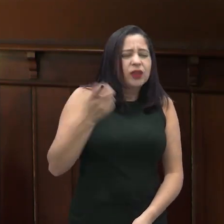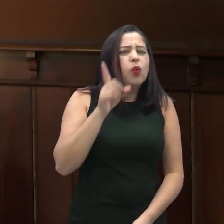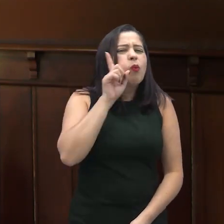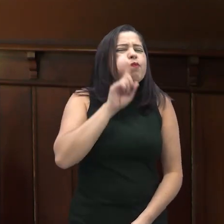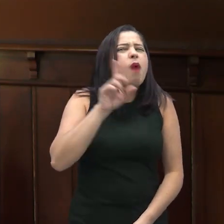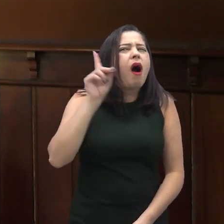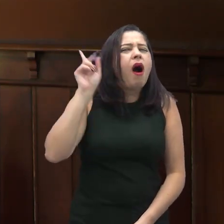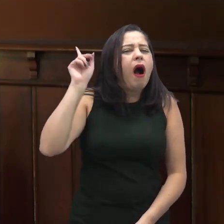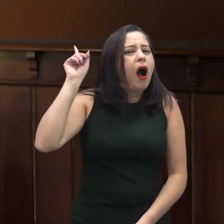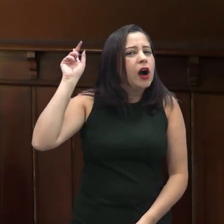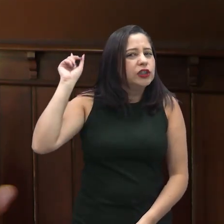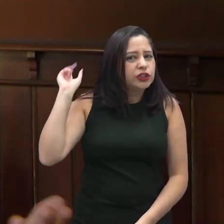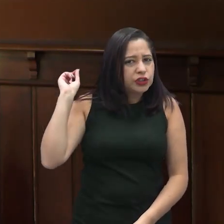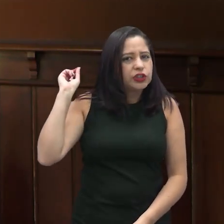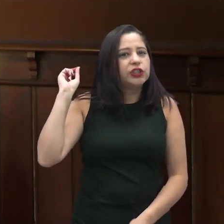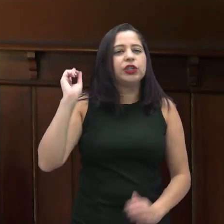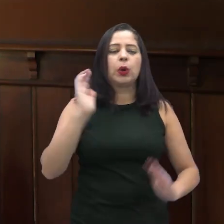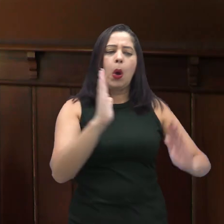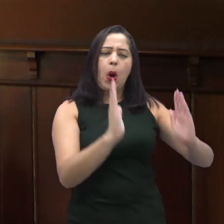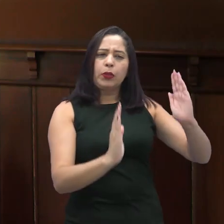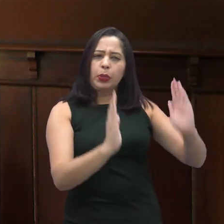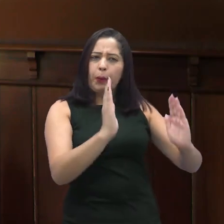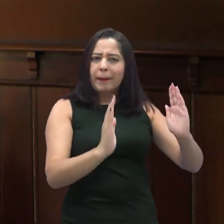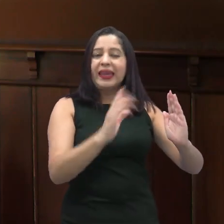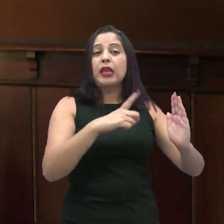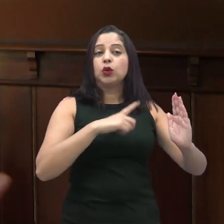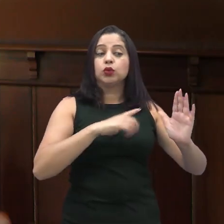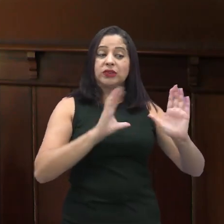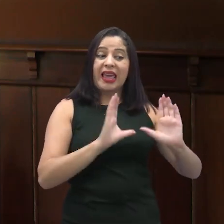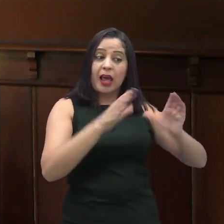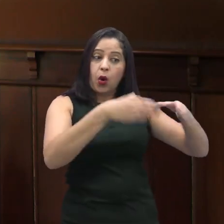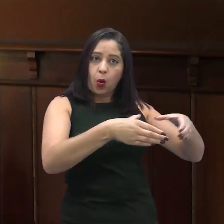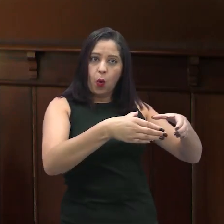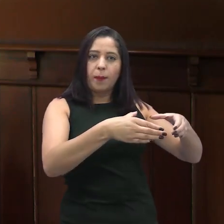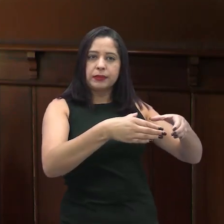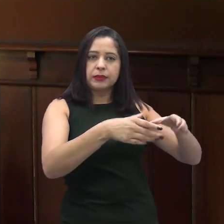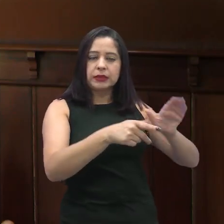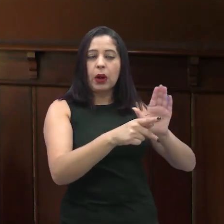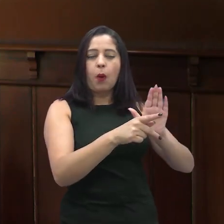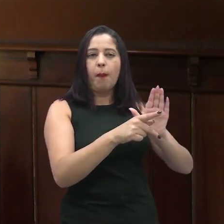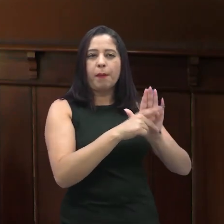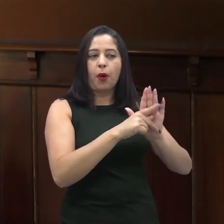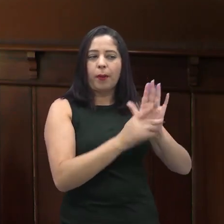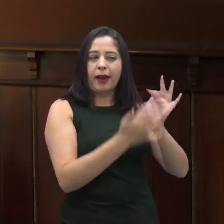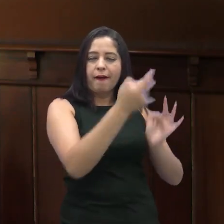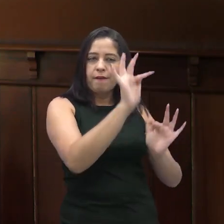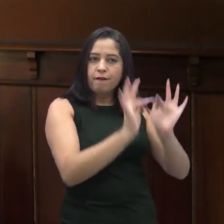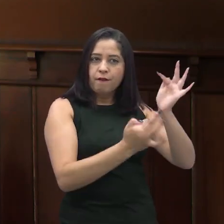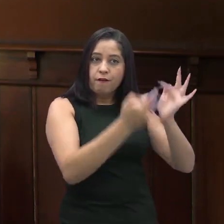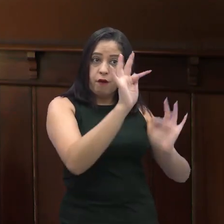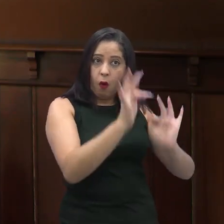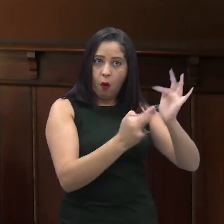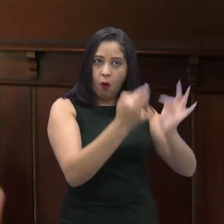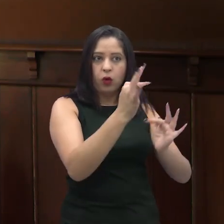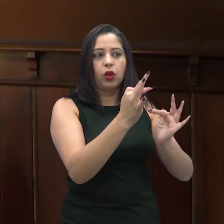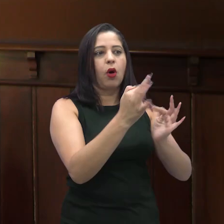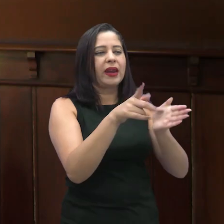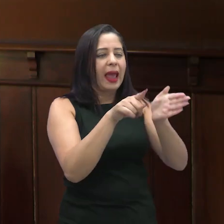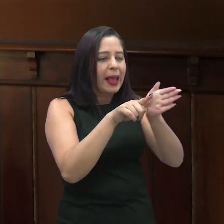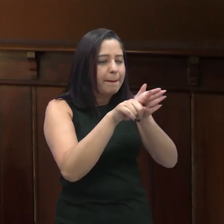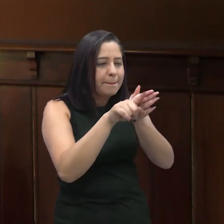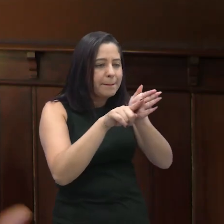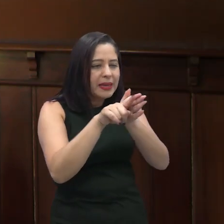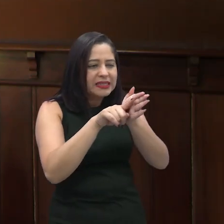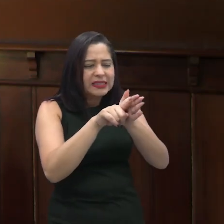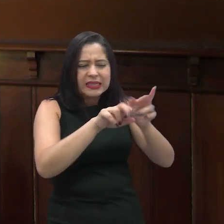Folclore, na época das comissões, em especial da Comissão de Folclore, onde a pesquisa de campo era o que